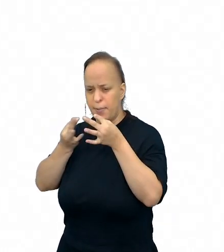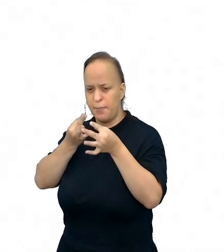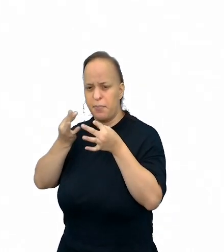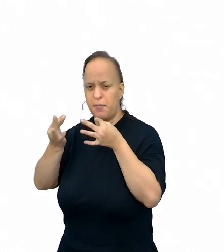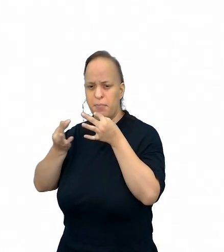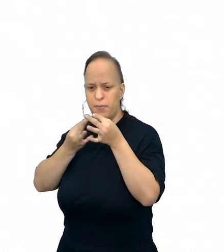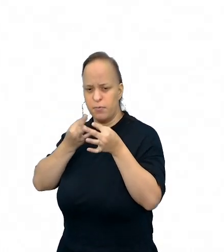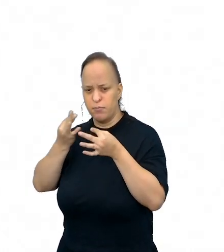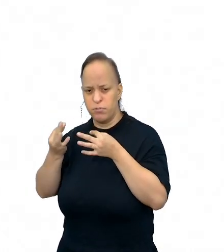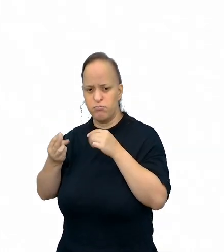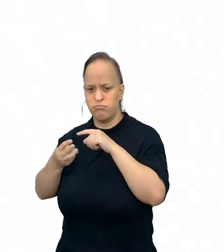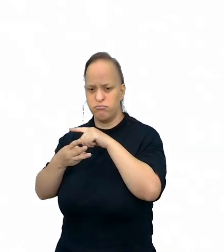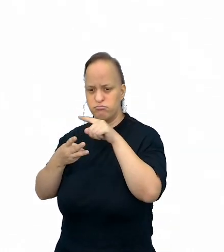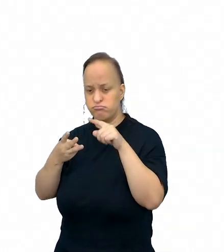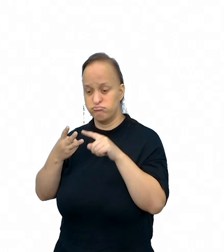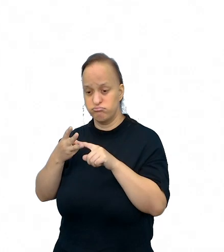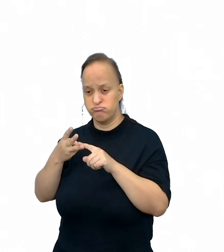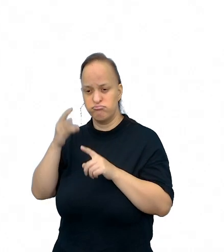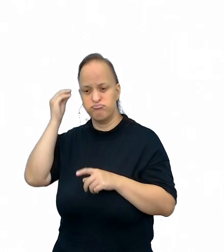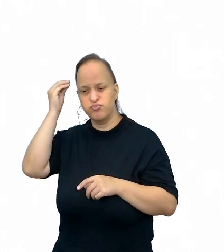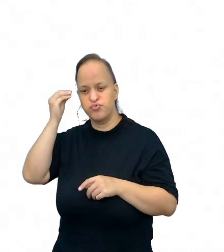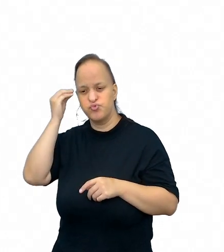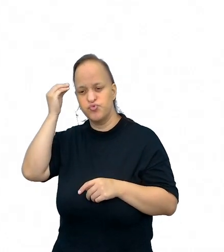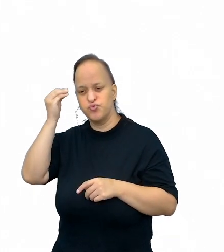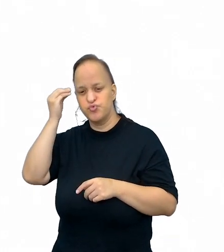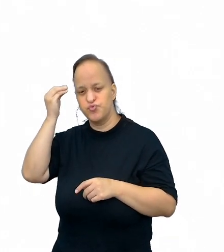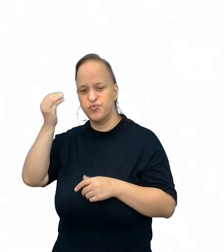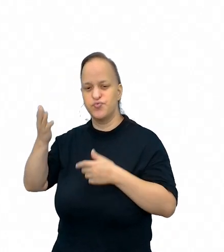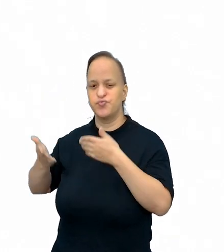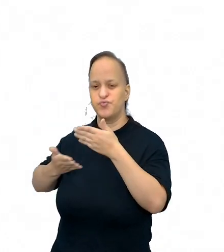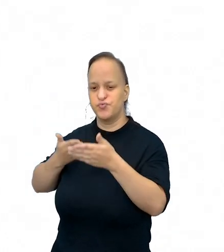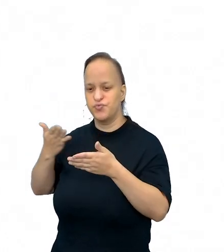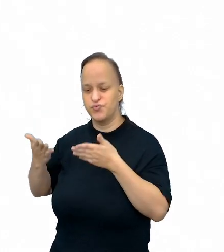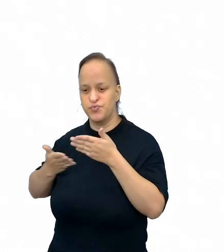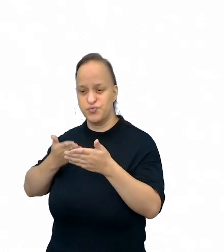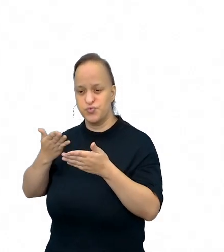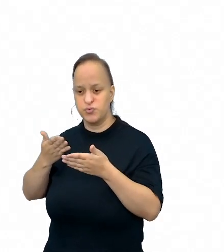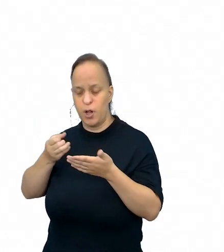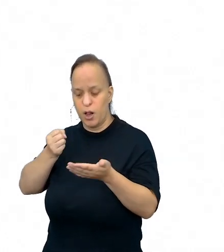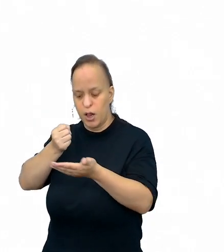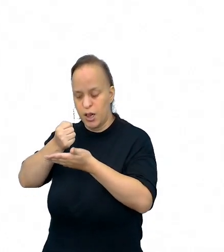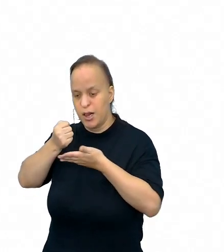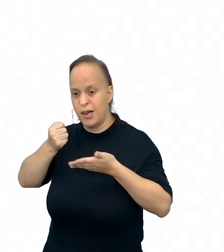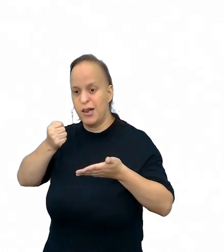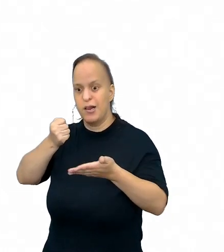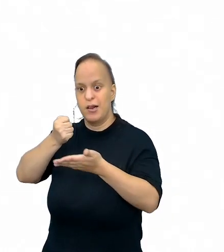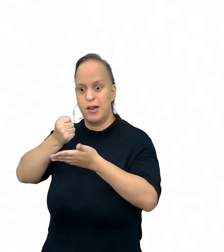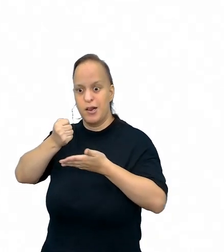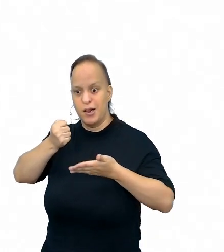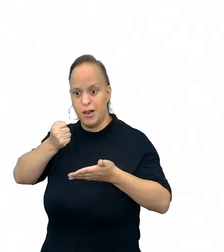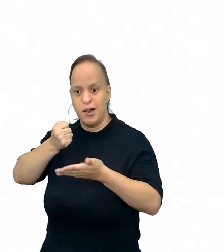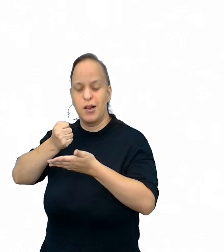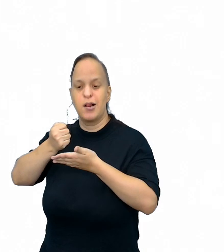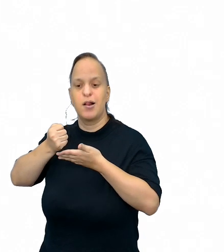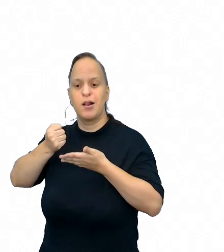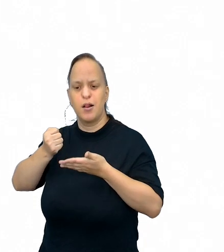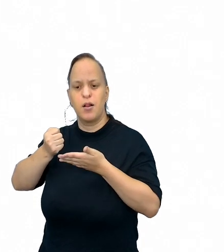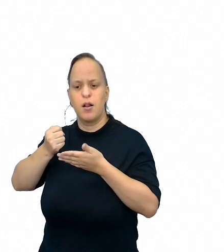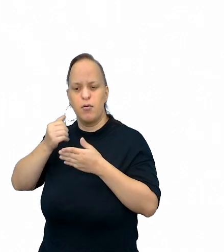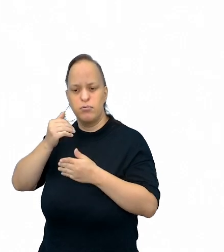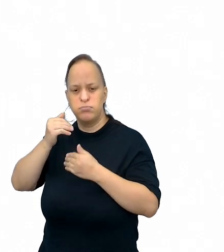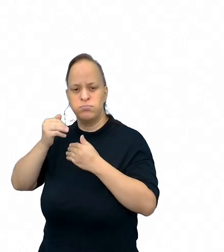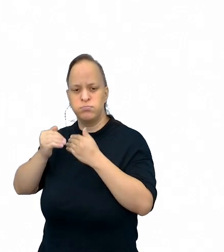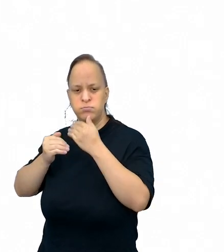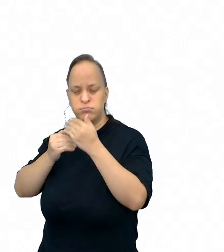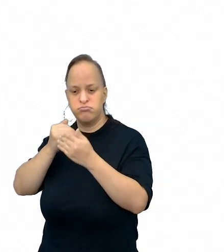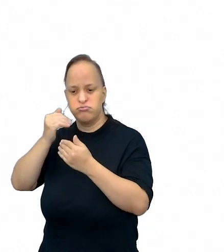de interações entre os estudantes que mobilizam estratégias argumentativas, defendem posicionamentos. É bom